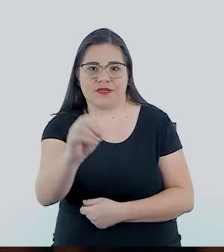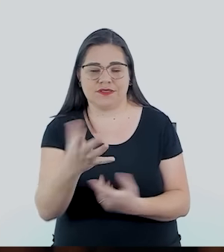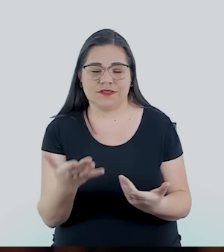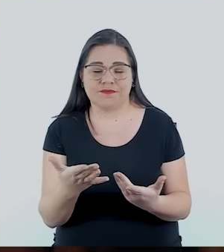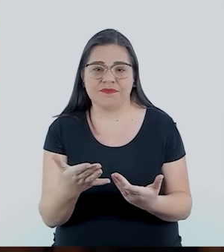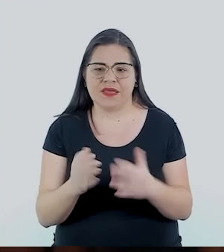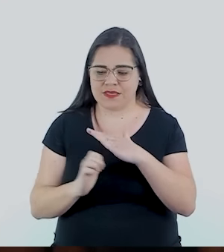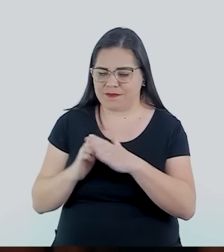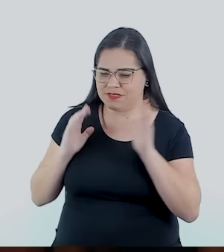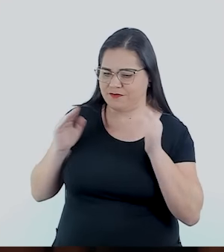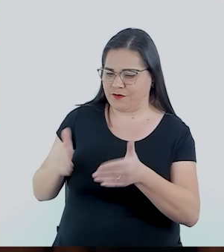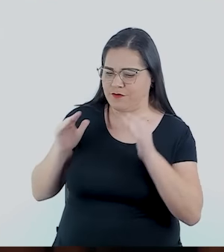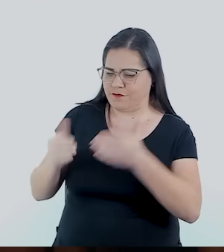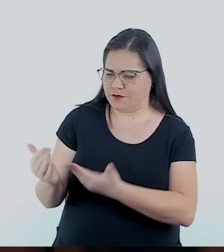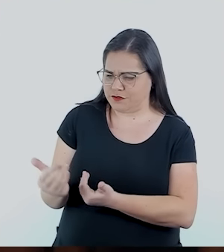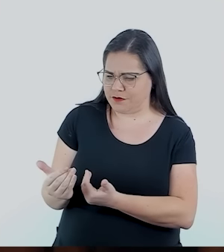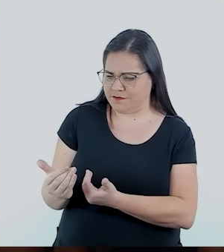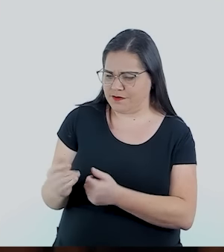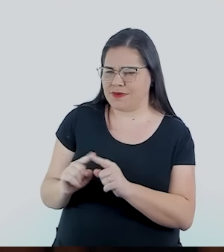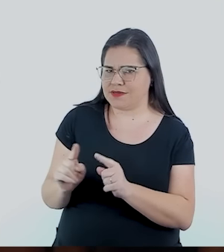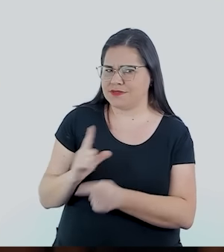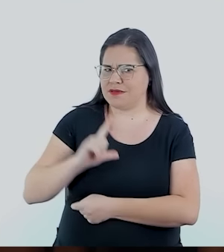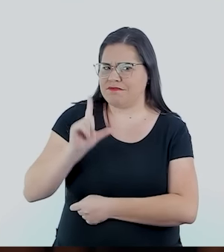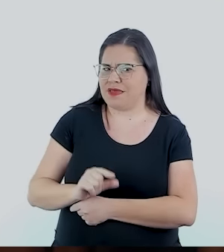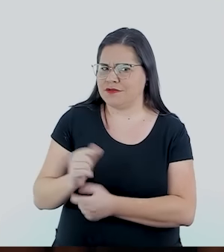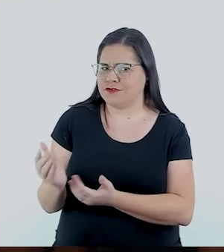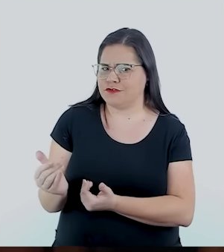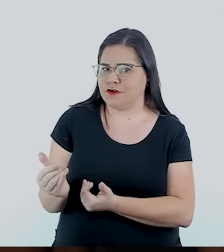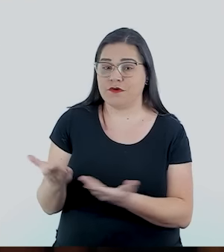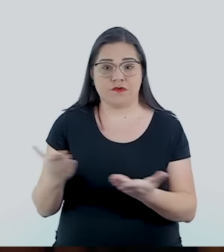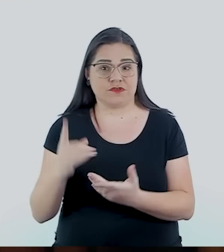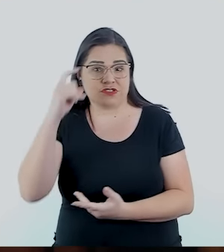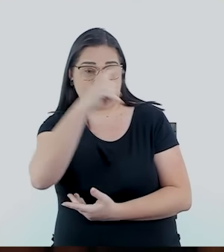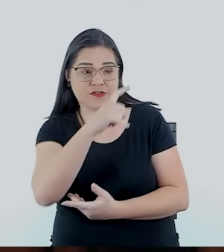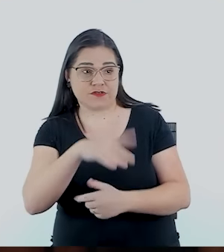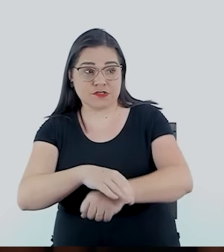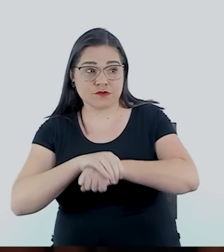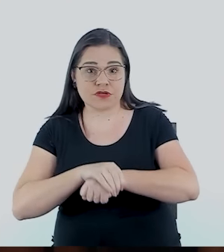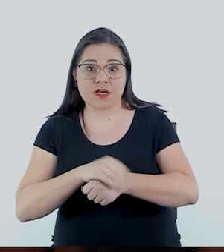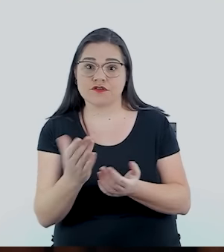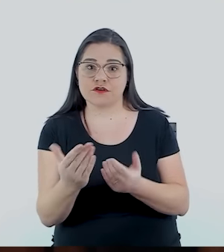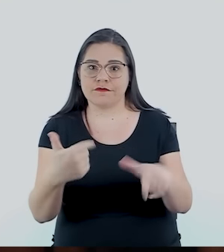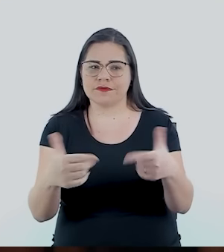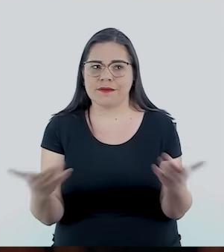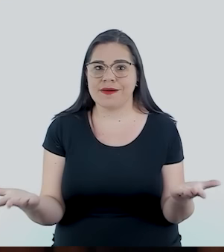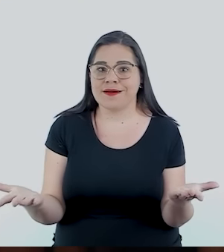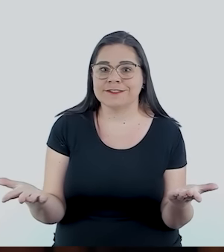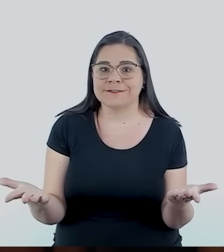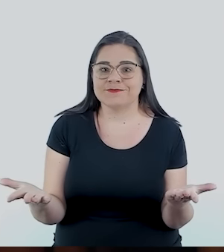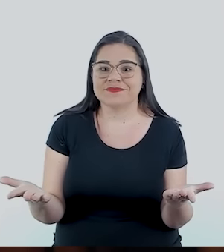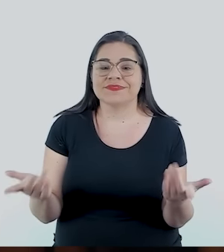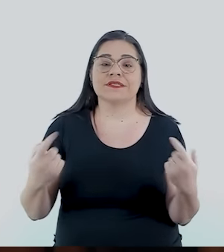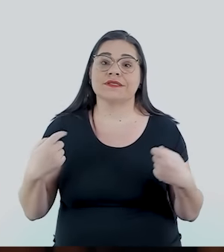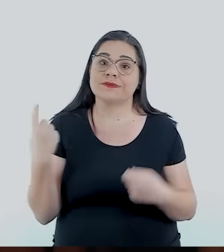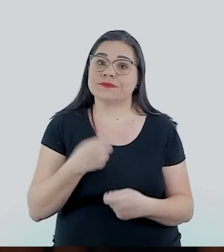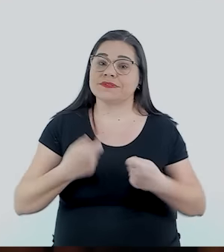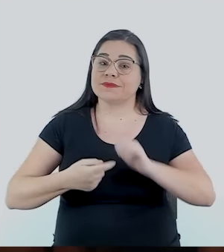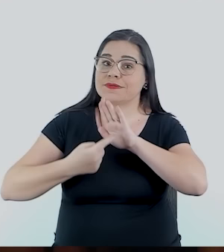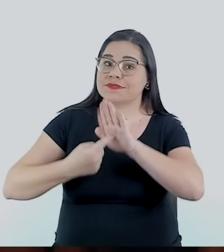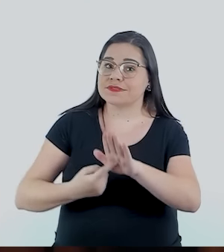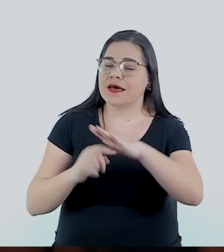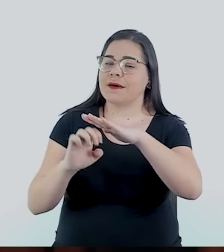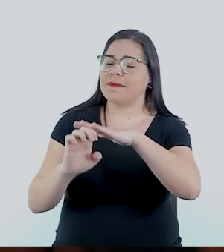nos jovens sendo que vai ter cada vez menos jovens hoje é difícil reter os jovens então tem uma questão a gente tenta mostrar pras empresas o quanto isso